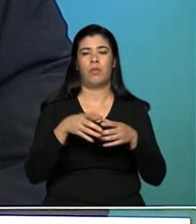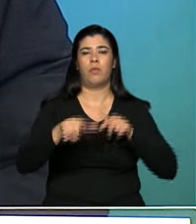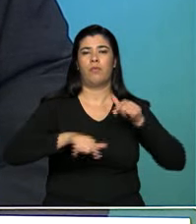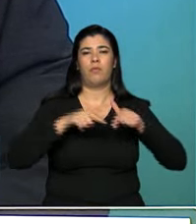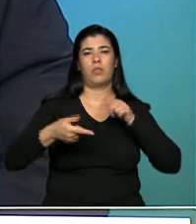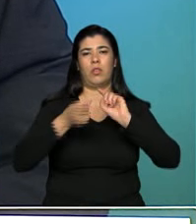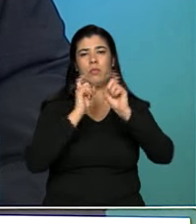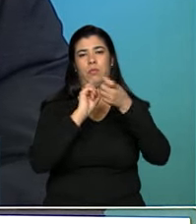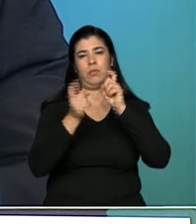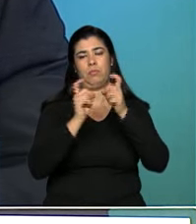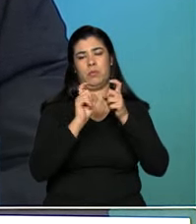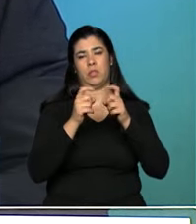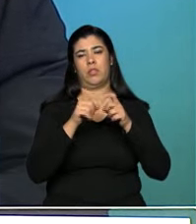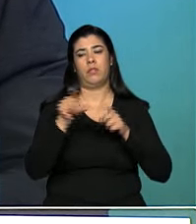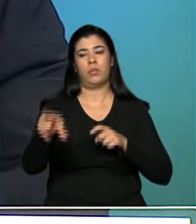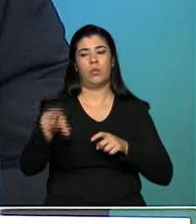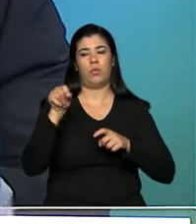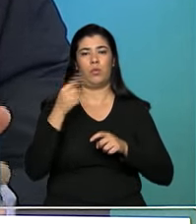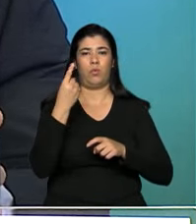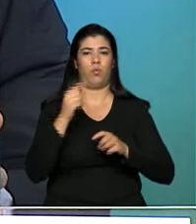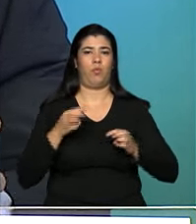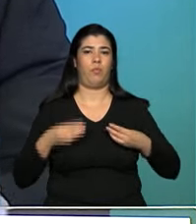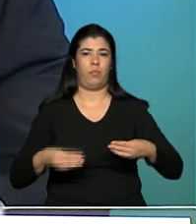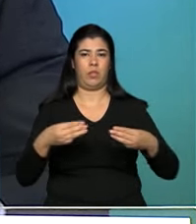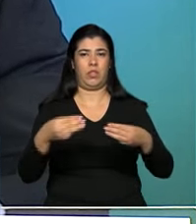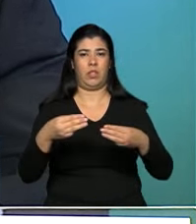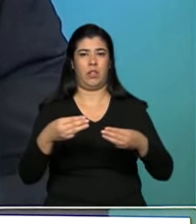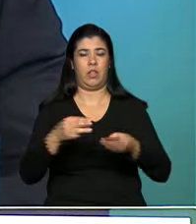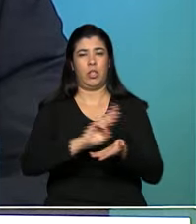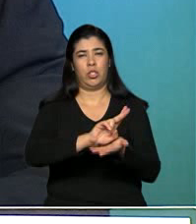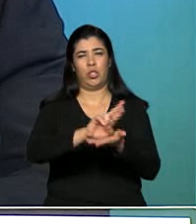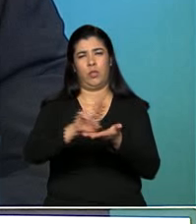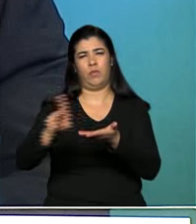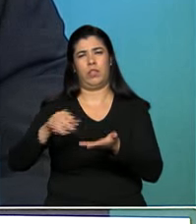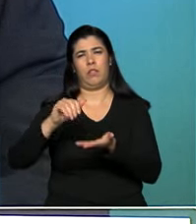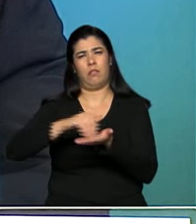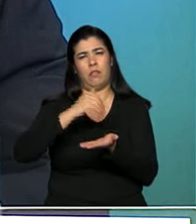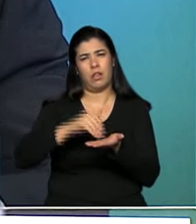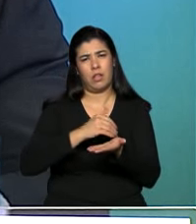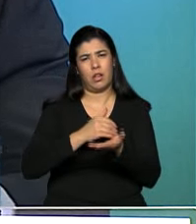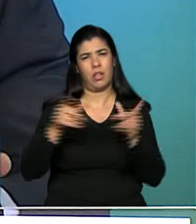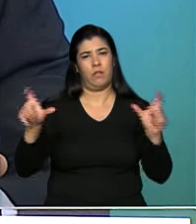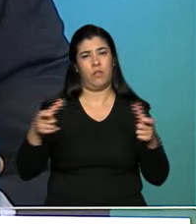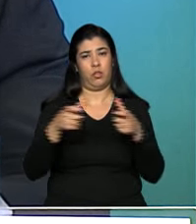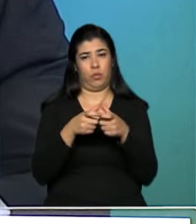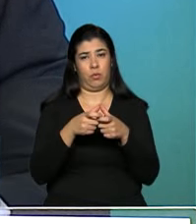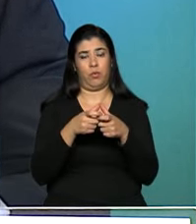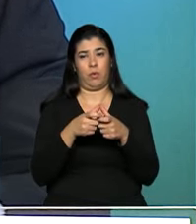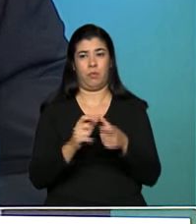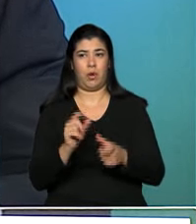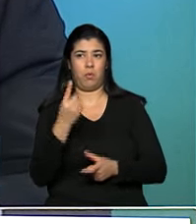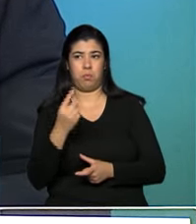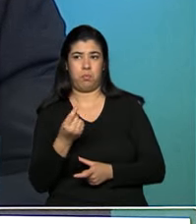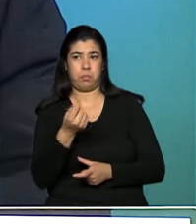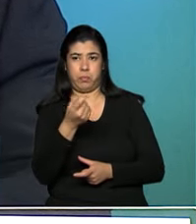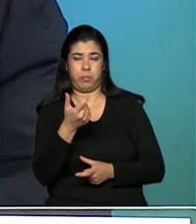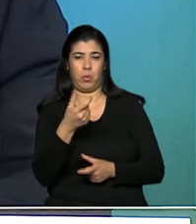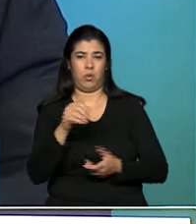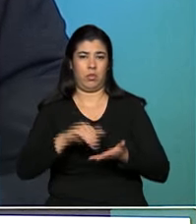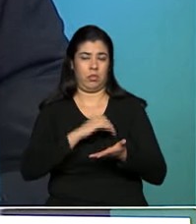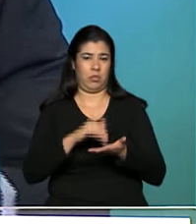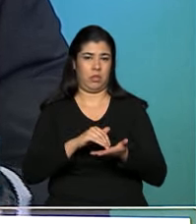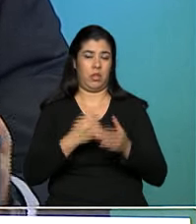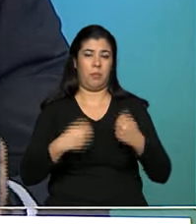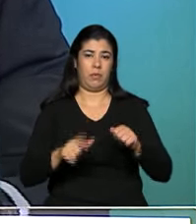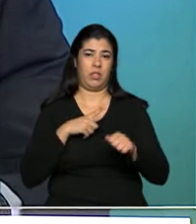você pegar um determinado Ministério que tem x secretari vai para Y secretarias essa é uma decisão um decreto presidencial a